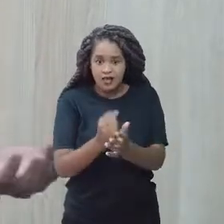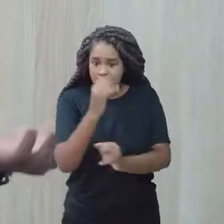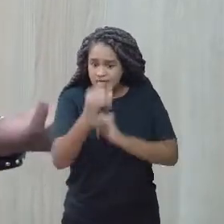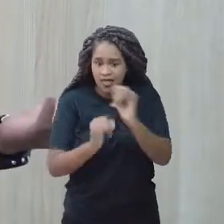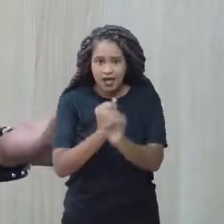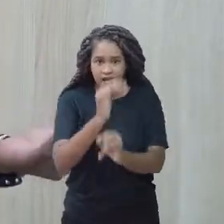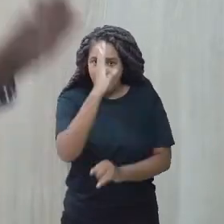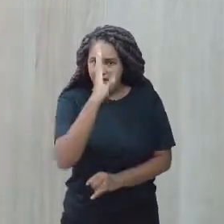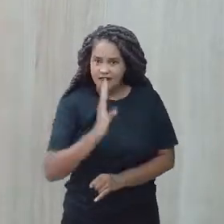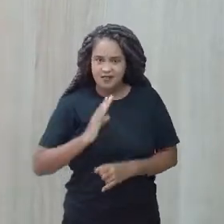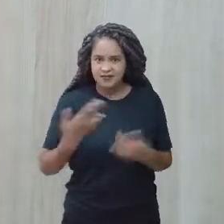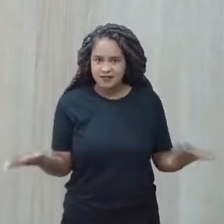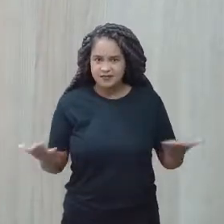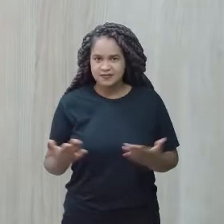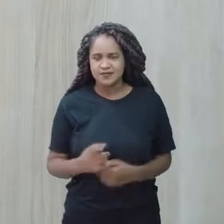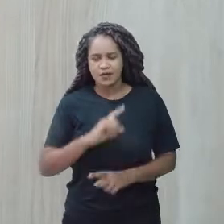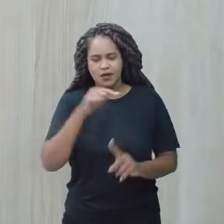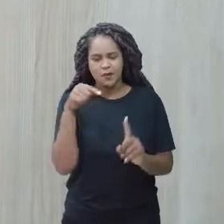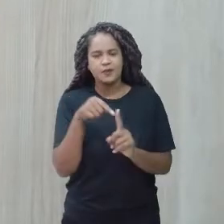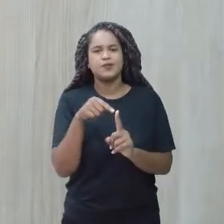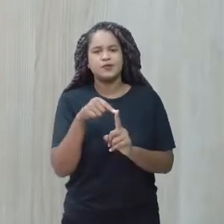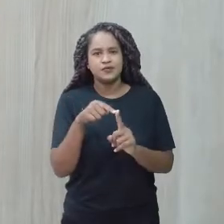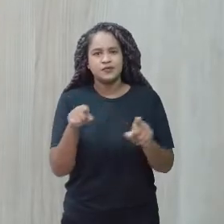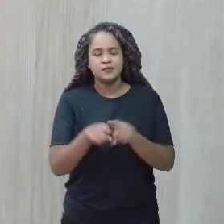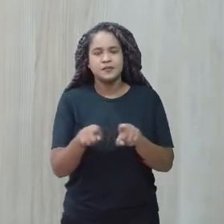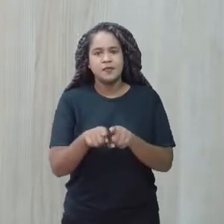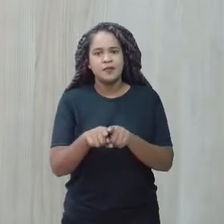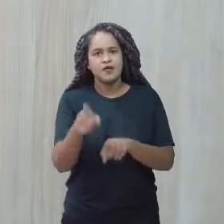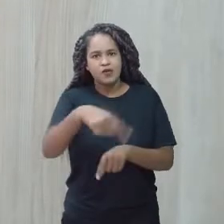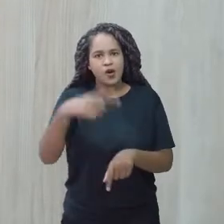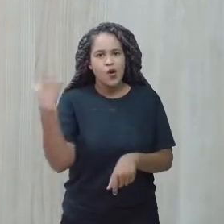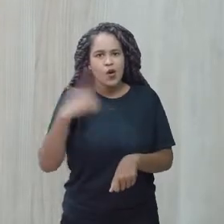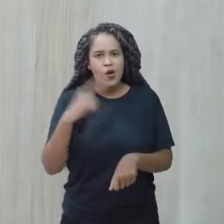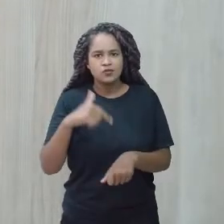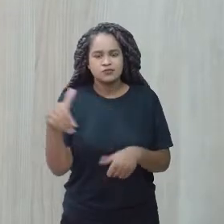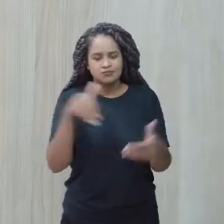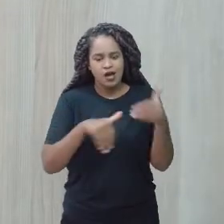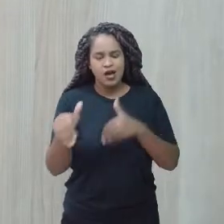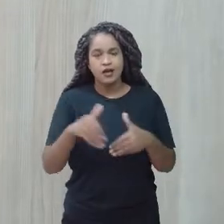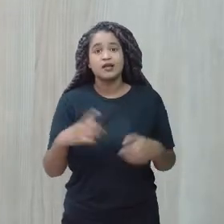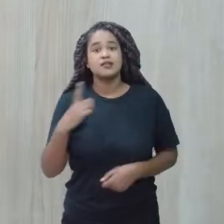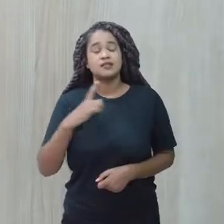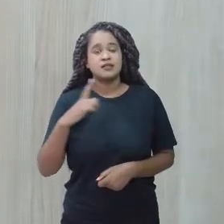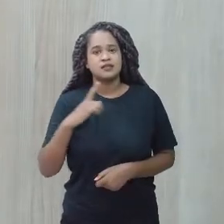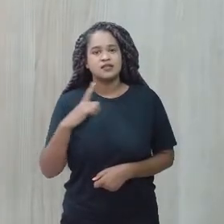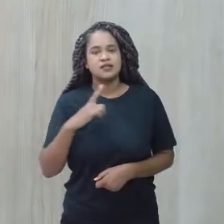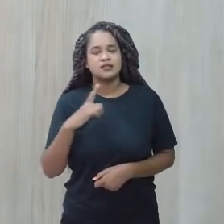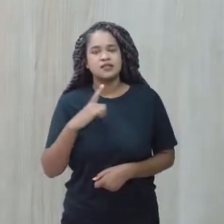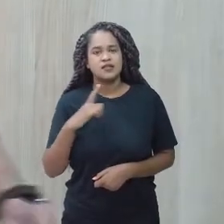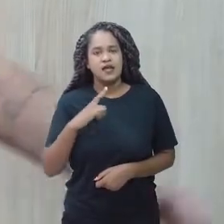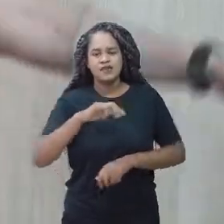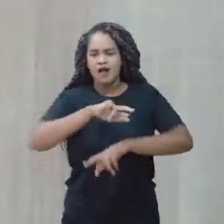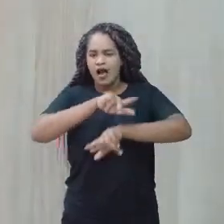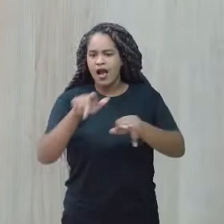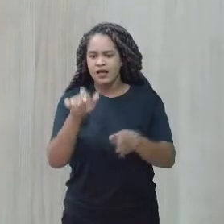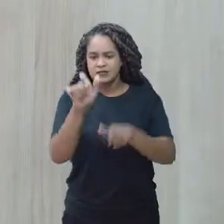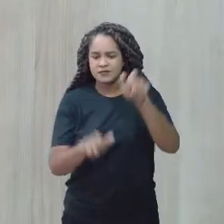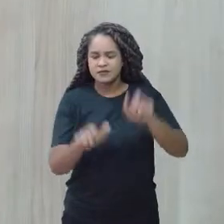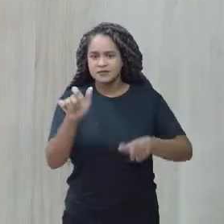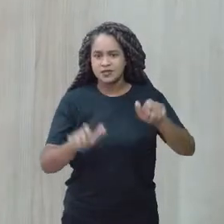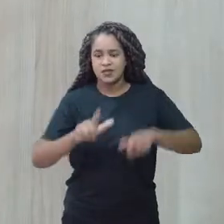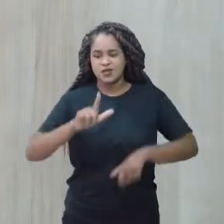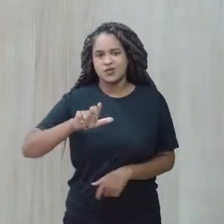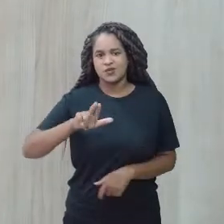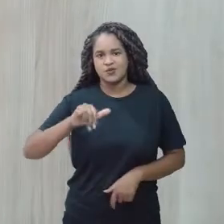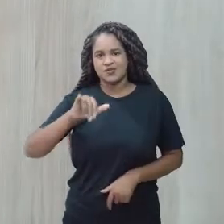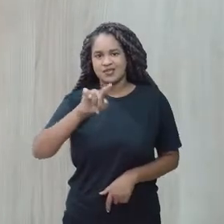pra deixar a aula aqui mais acessível, né? E tem um monte de gente aqui, viu? Luísa colocou.